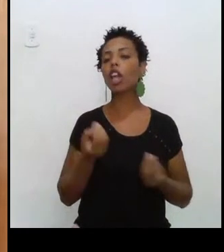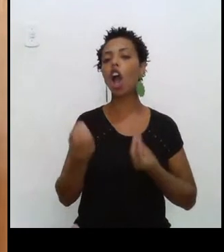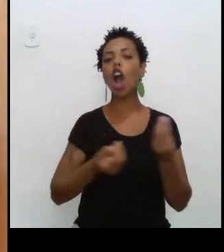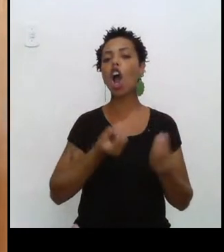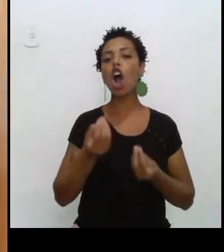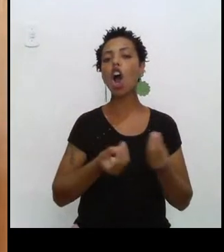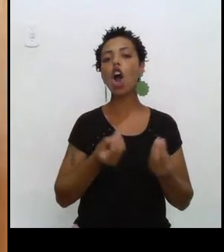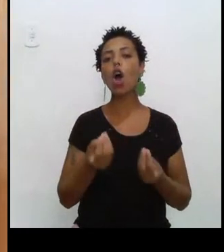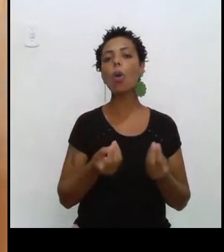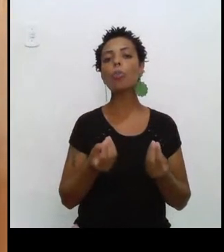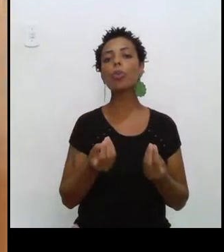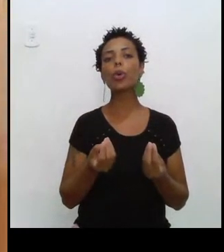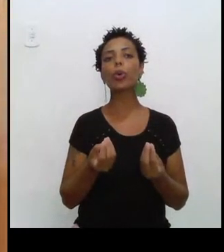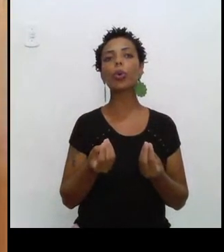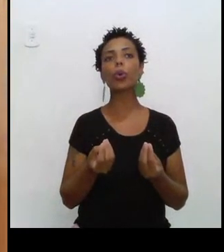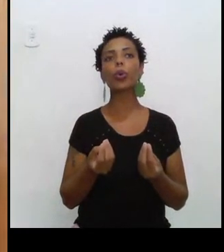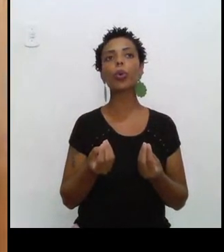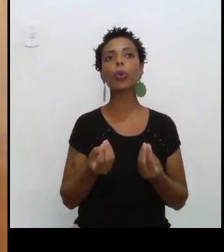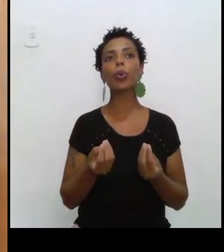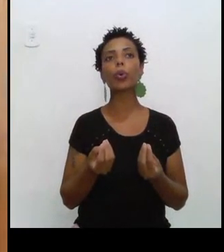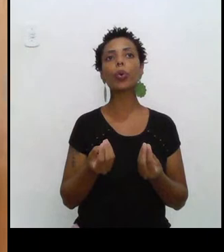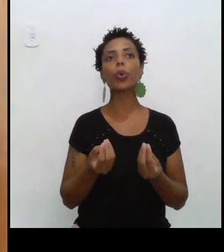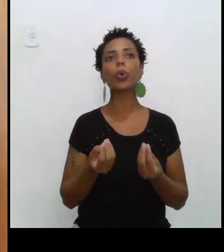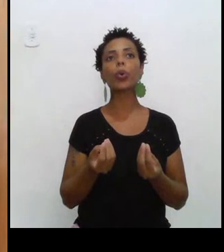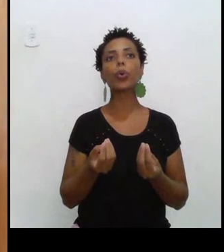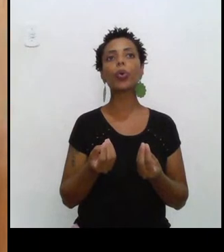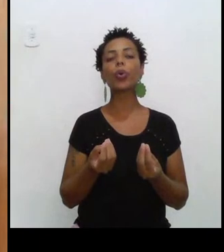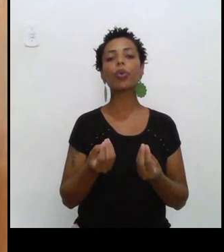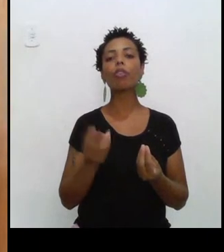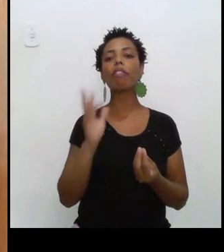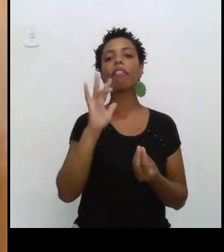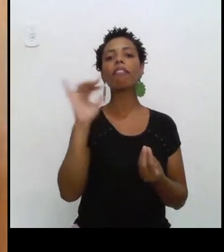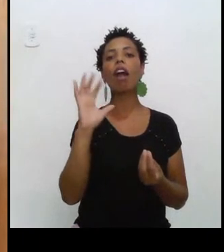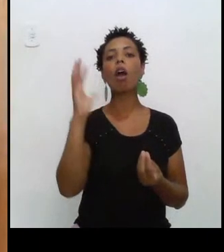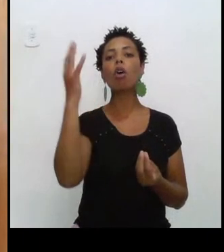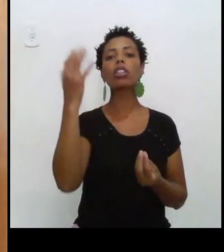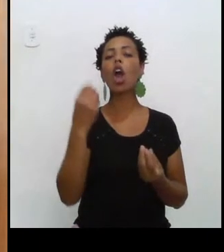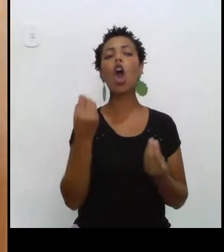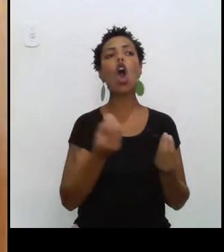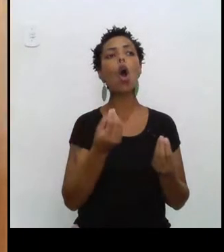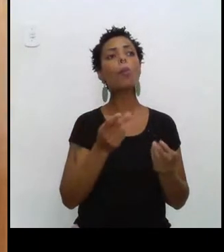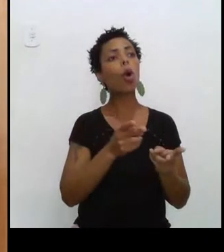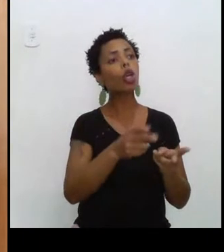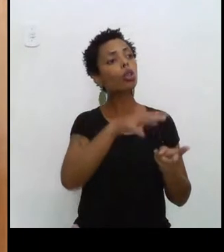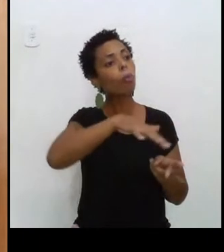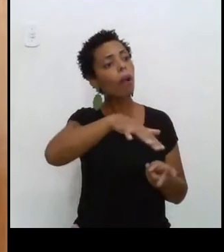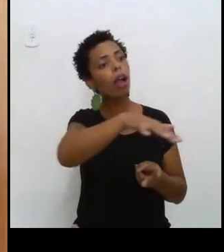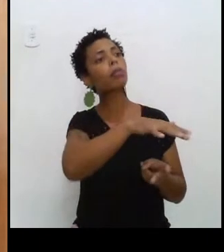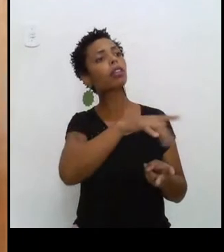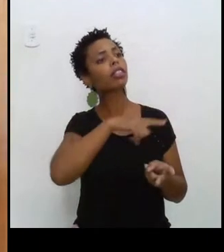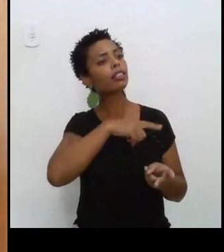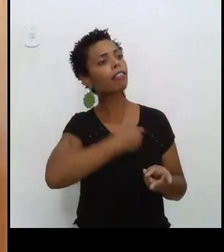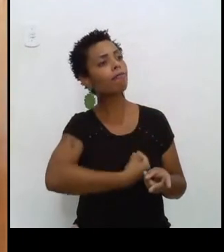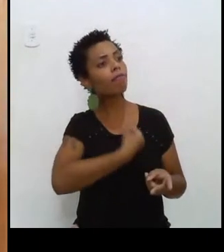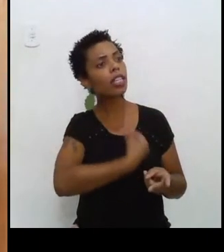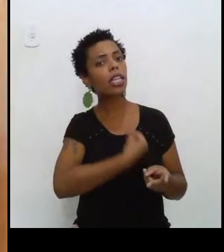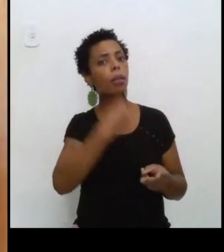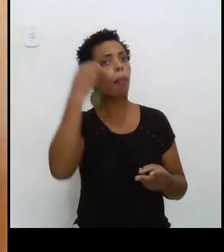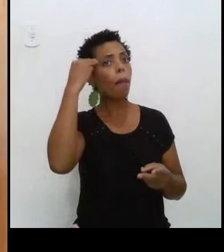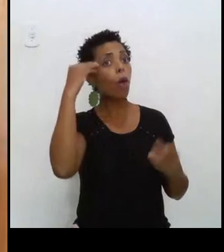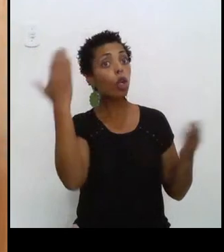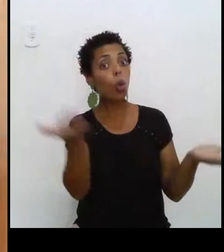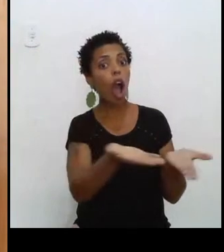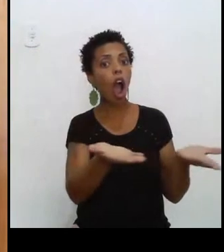como a seguir Sendo Fácil TOTAL da vida não estava vida essa memória pensando tem que ser feito dessa responder a